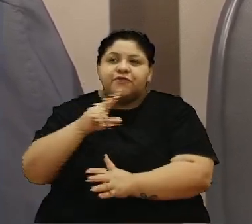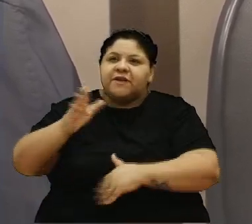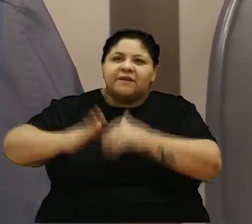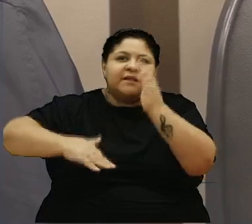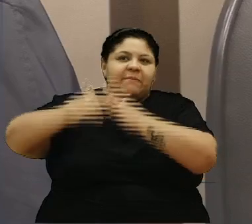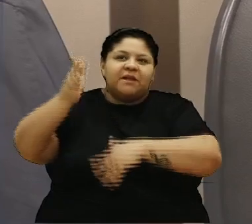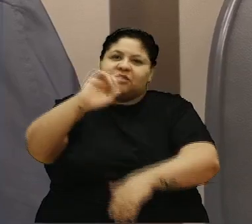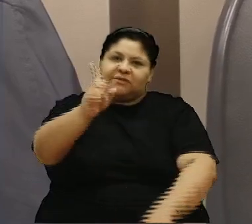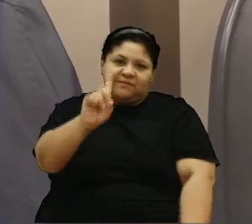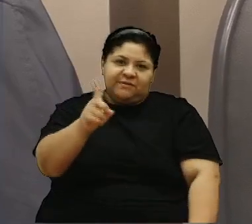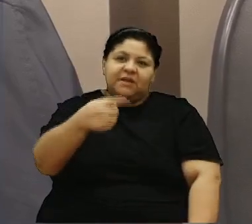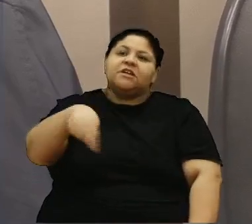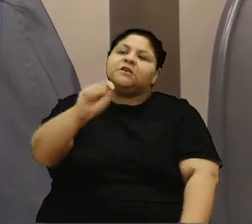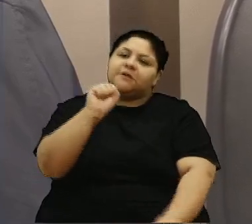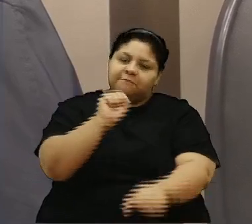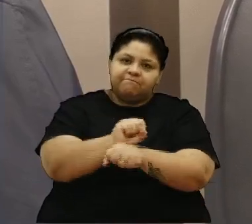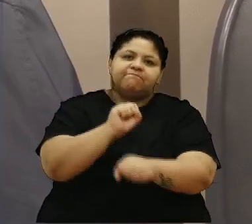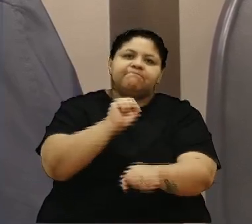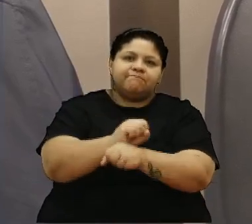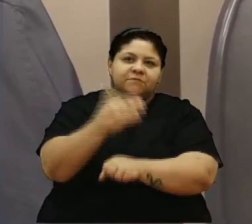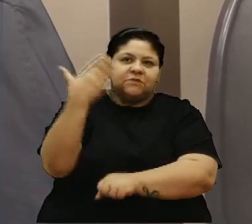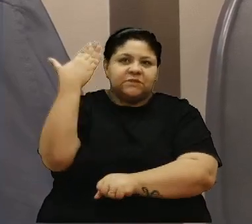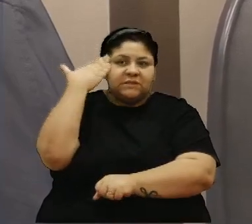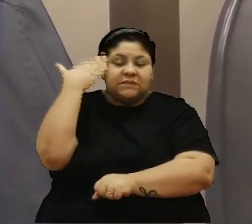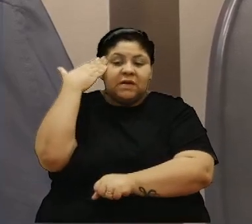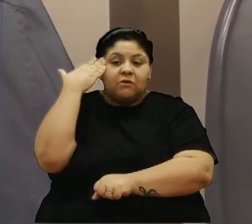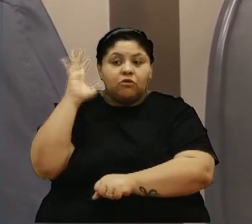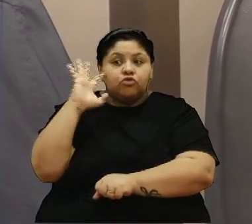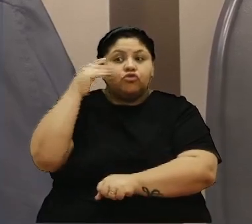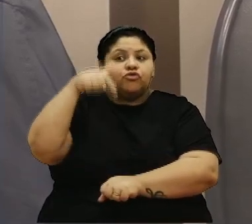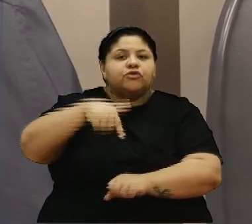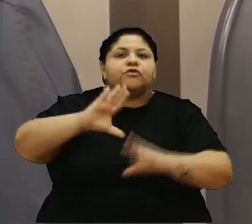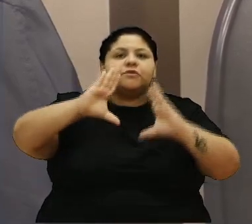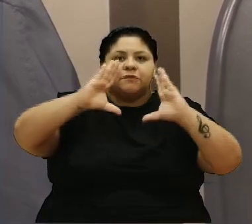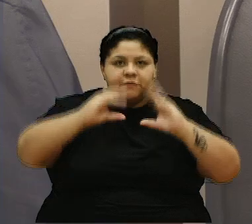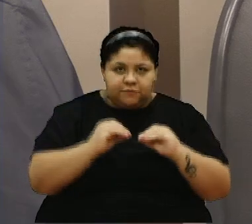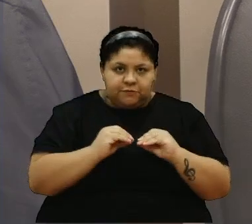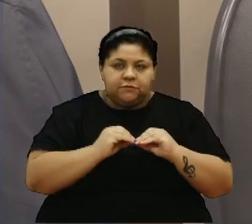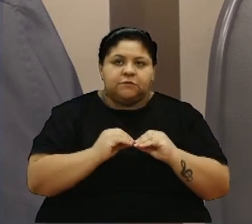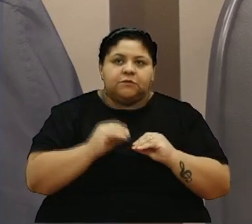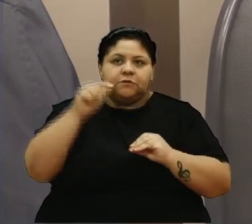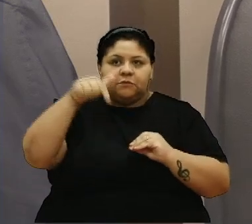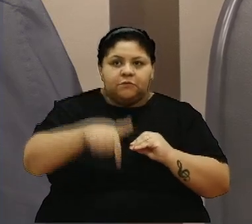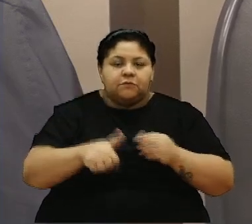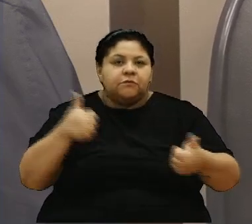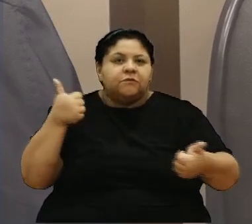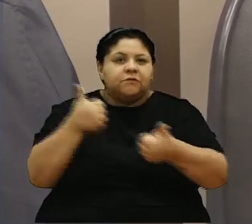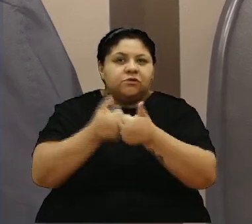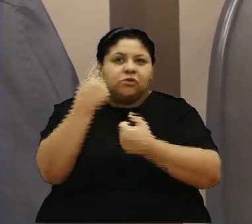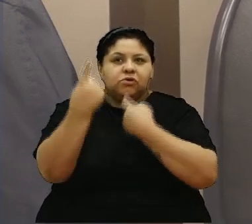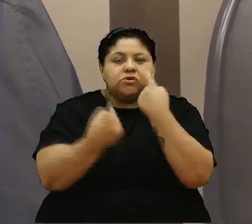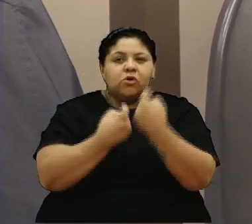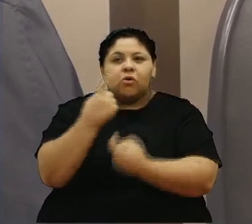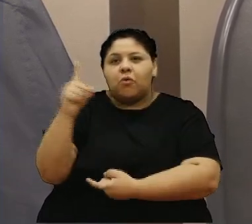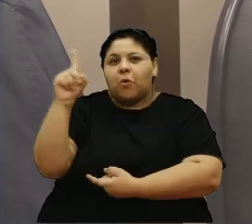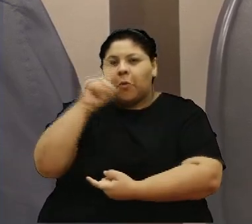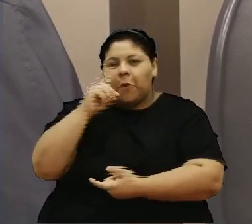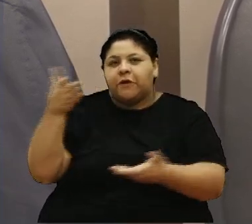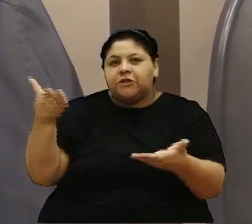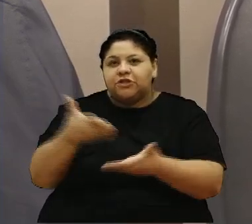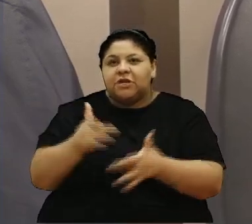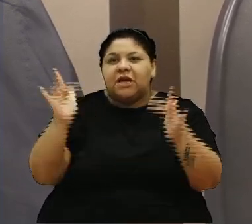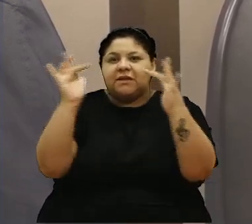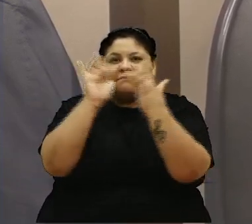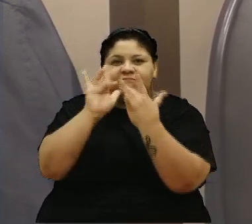bem assim, né? Mas a gente espera que eles saiam com soluções daqui nessa noite. A gente vai estar aqui junto com algumas mães que já estão entrando em contato